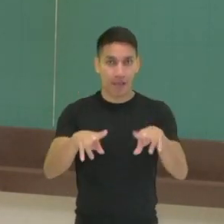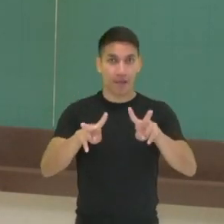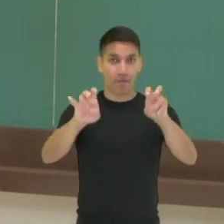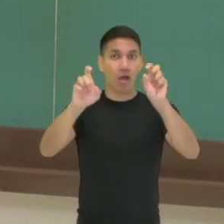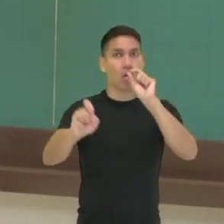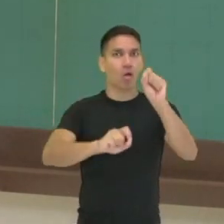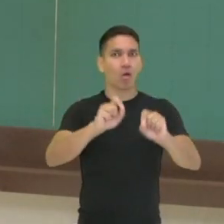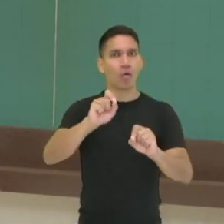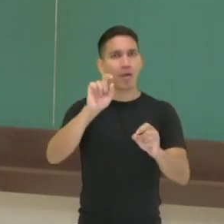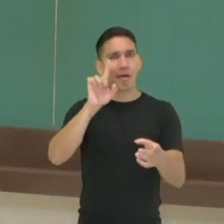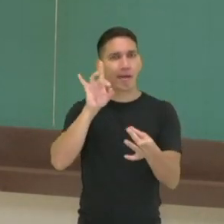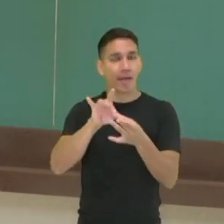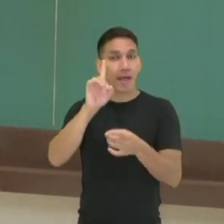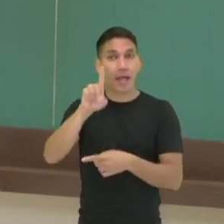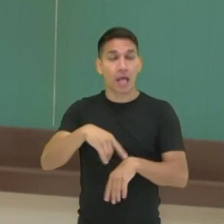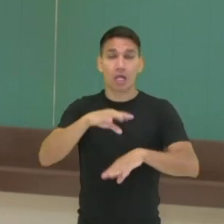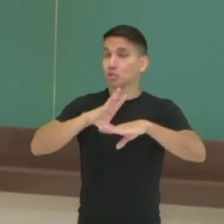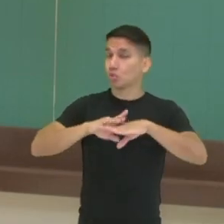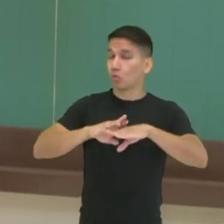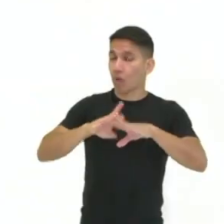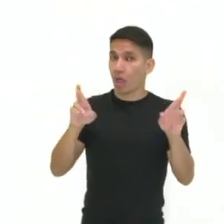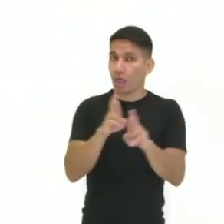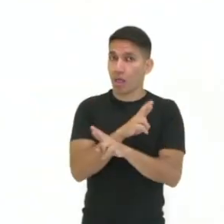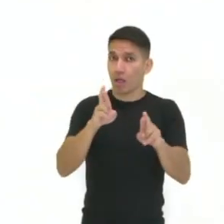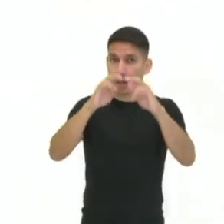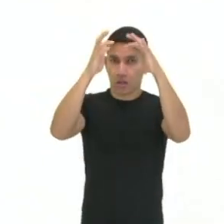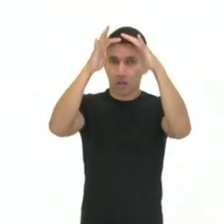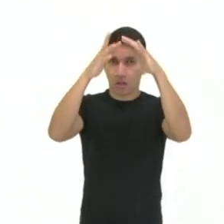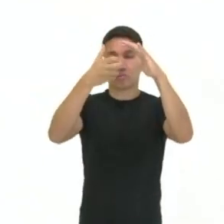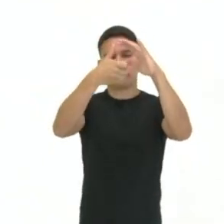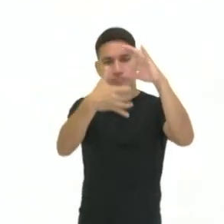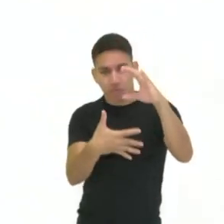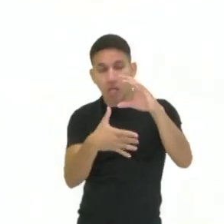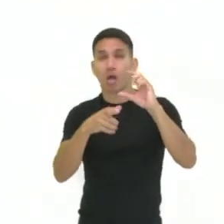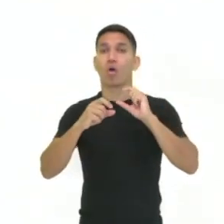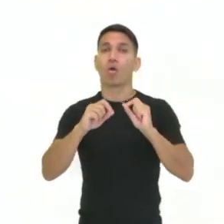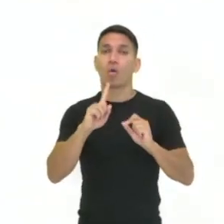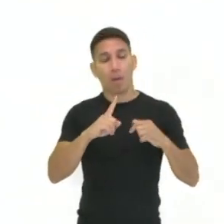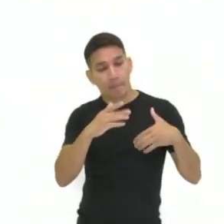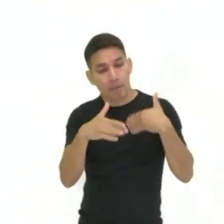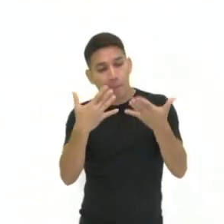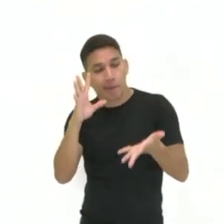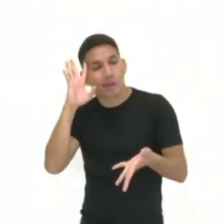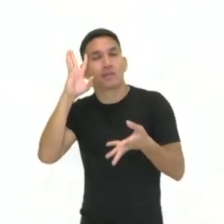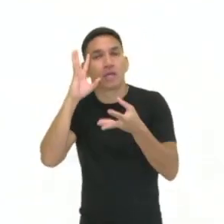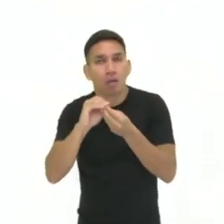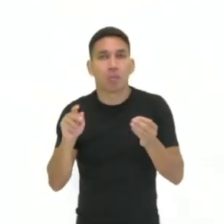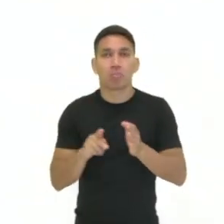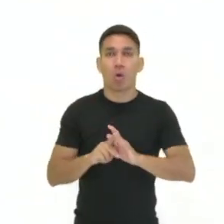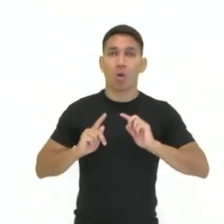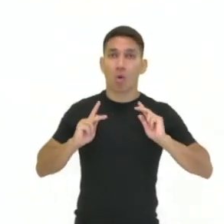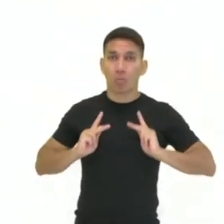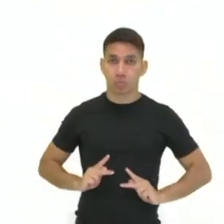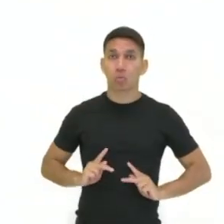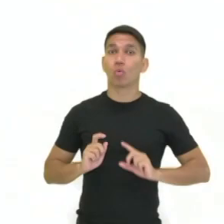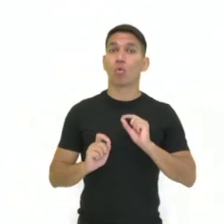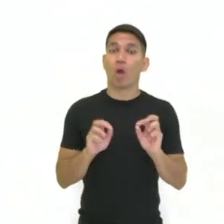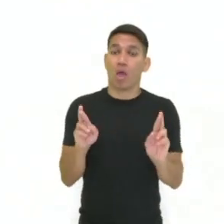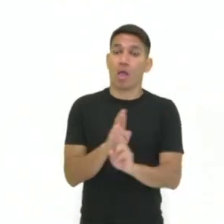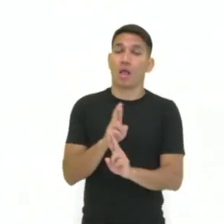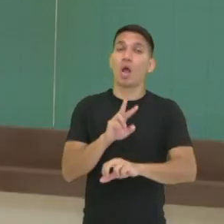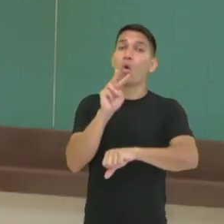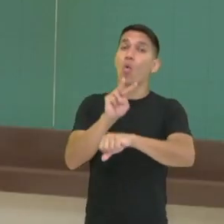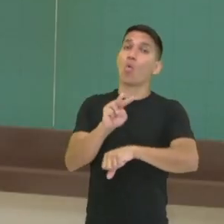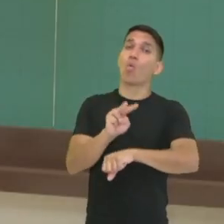quando nós estamos falando de doenças do sistema nervoso? É desenvolver atitudes relacionadas aos